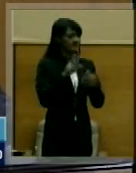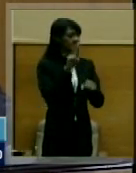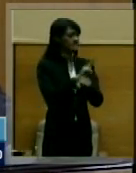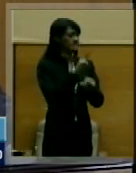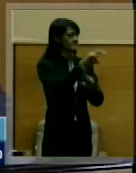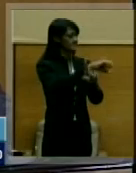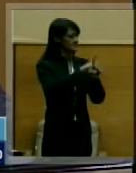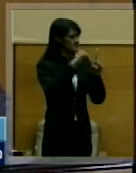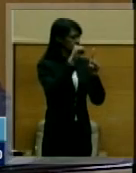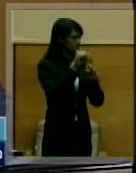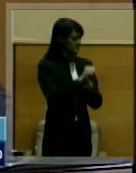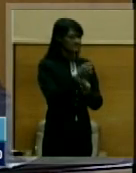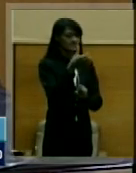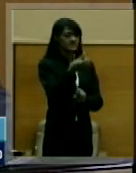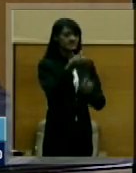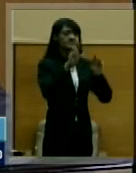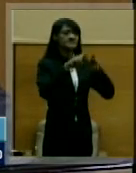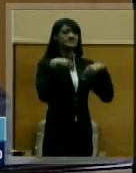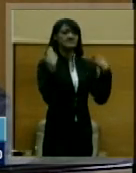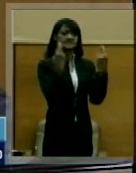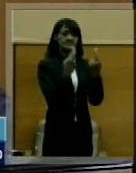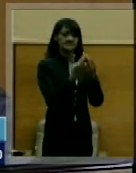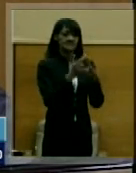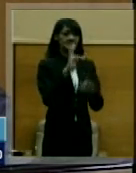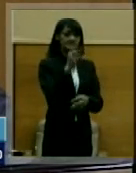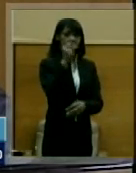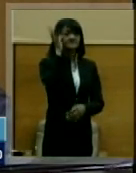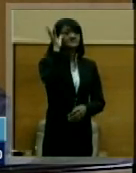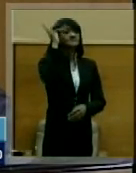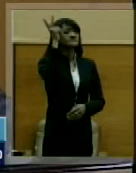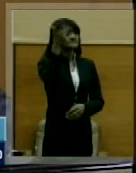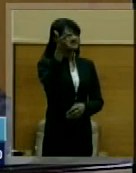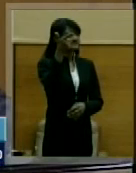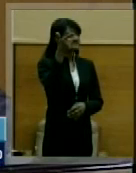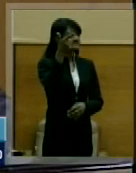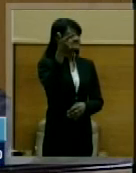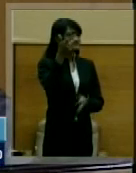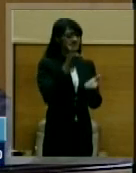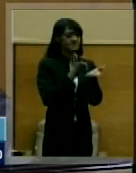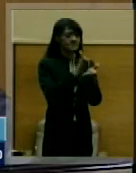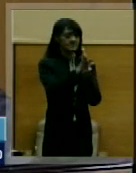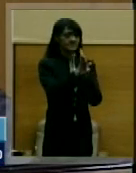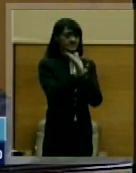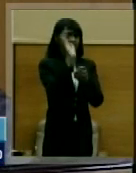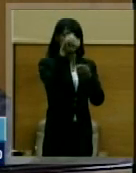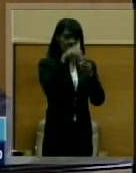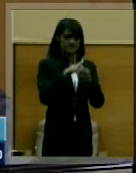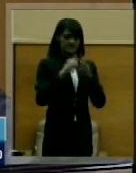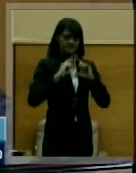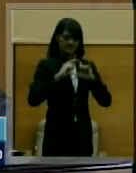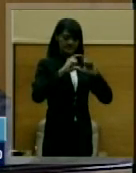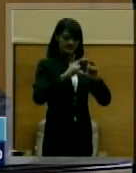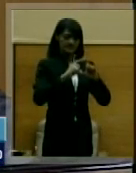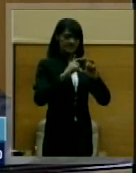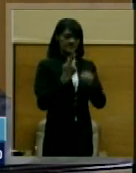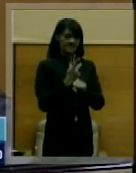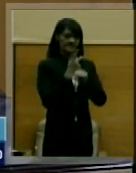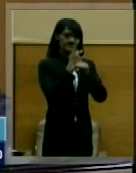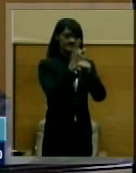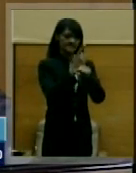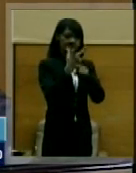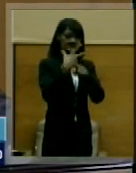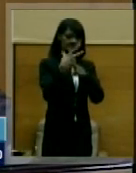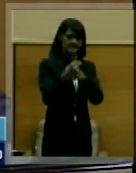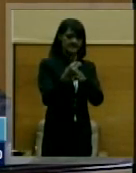em sua 6ª reunião, decidem, por unanimidade, aprovar a concessão de medalha do mérito da superação,